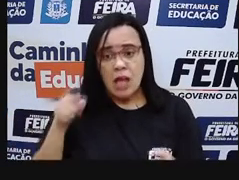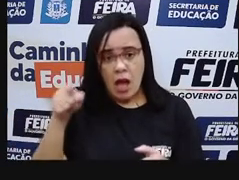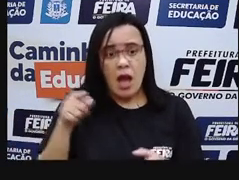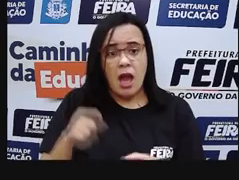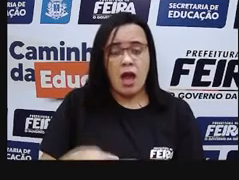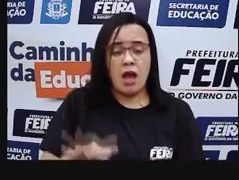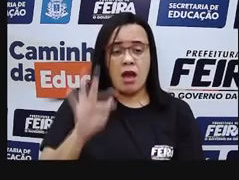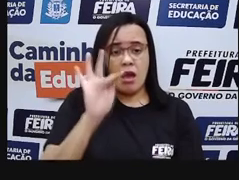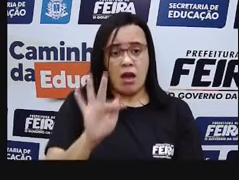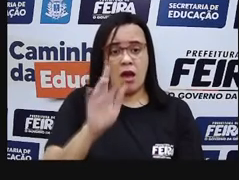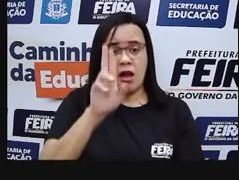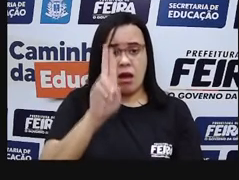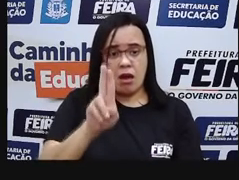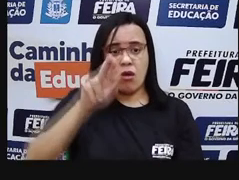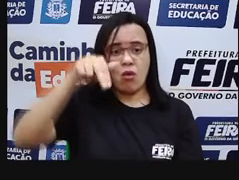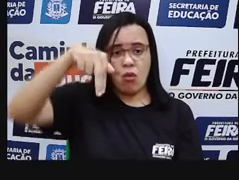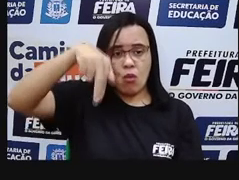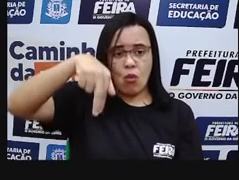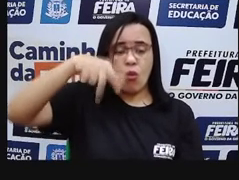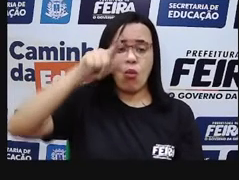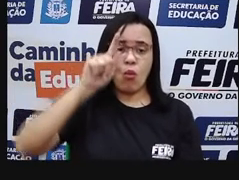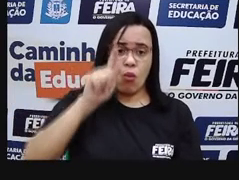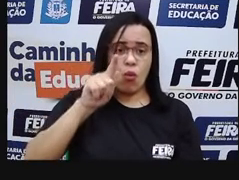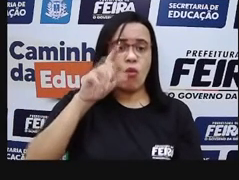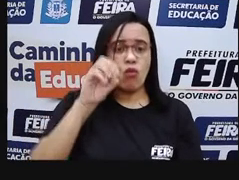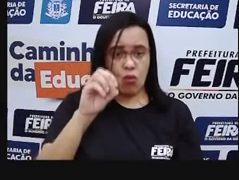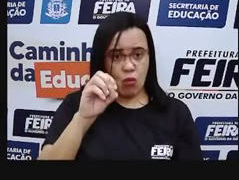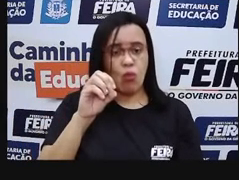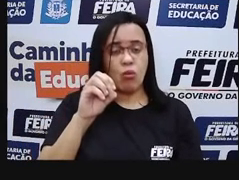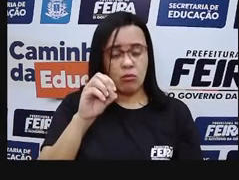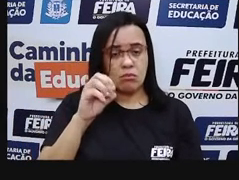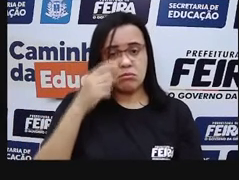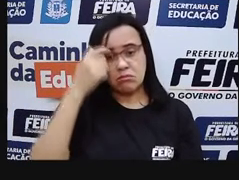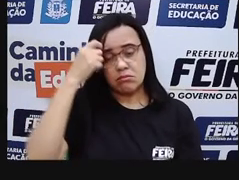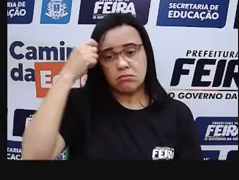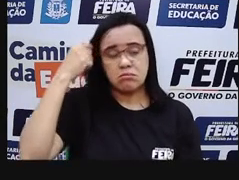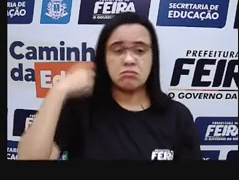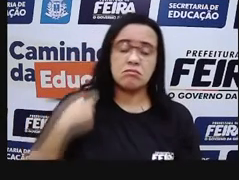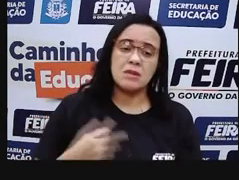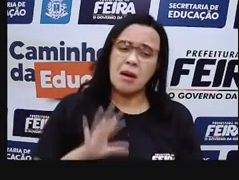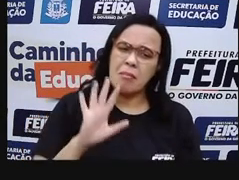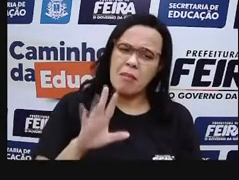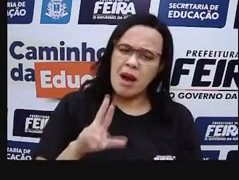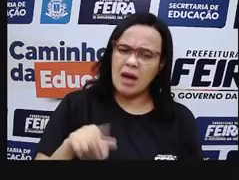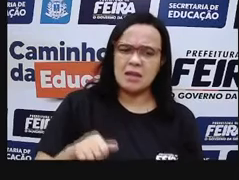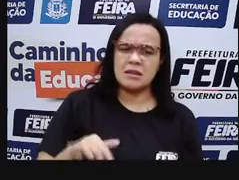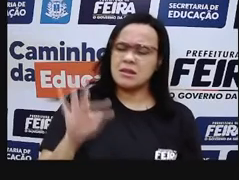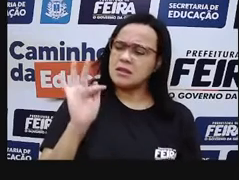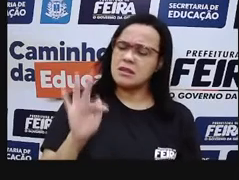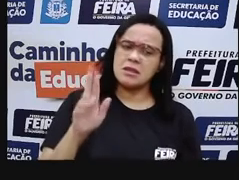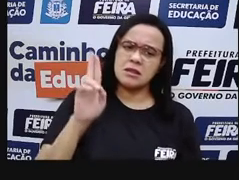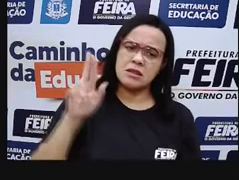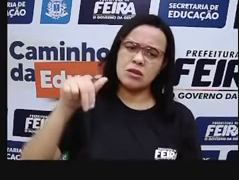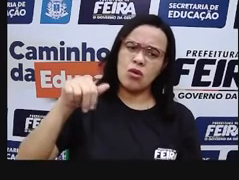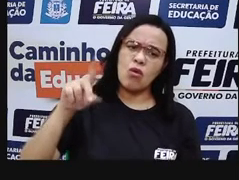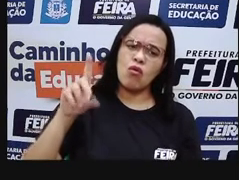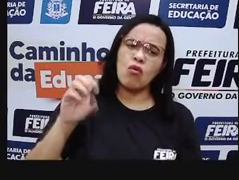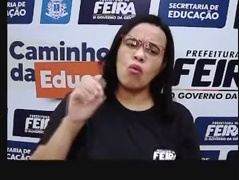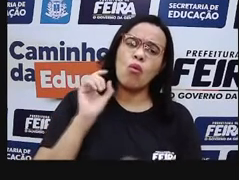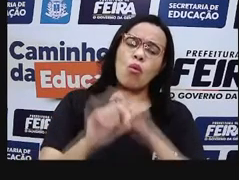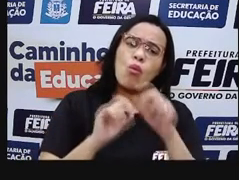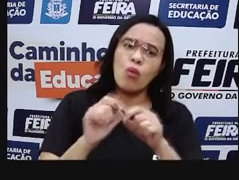o que que aconteceu então o que aconteceu é que esse a princípio notado ele produziu uma